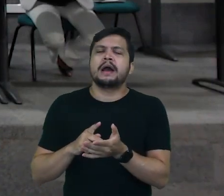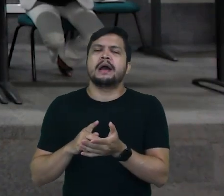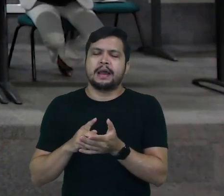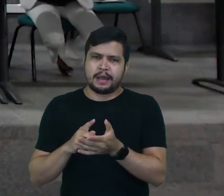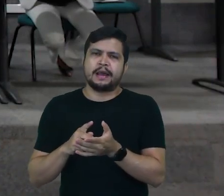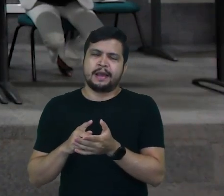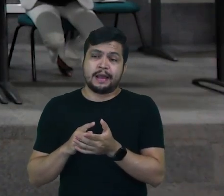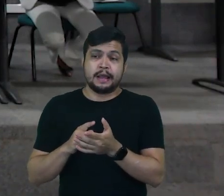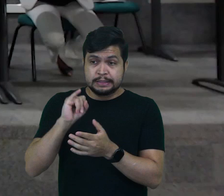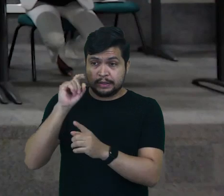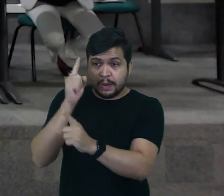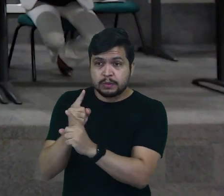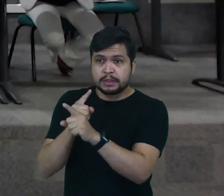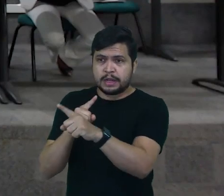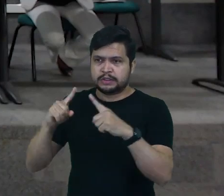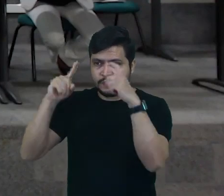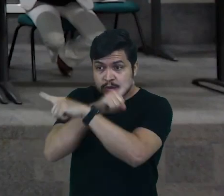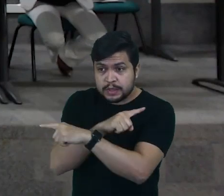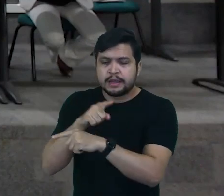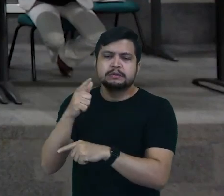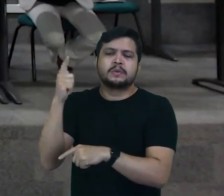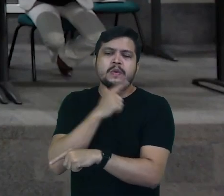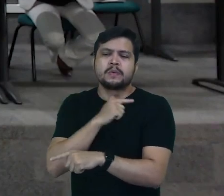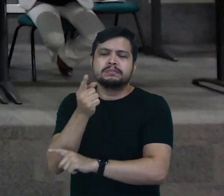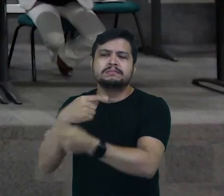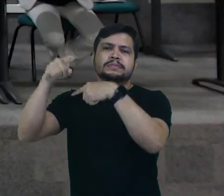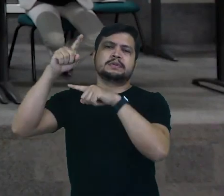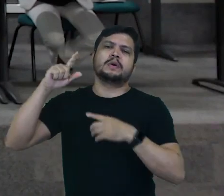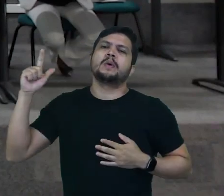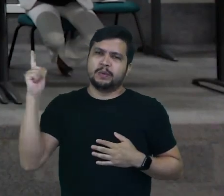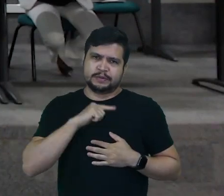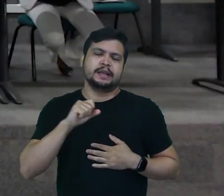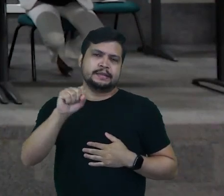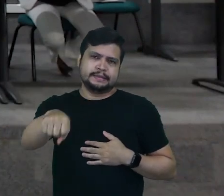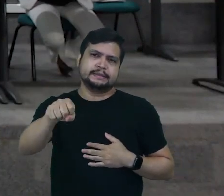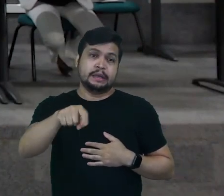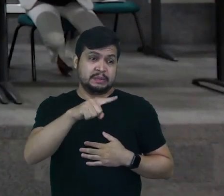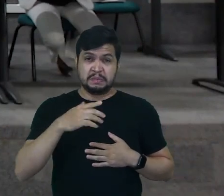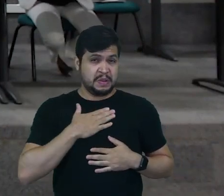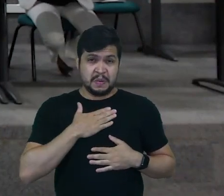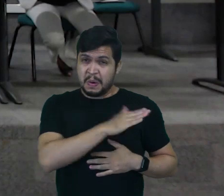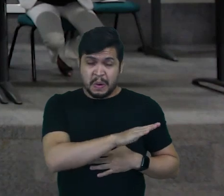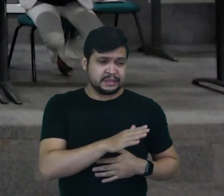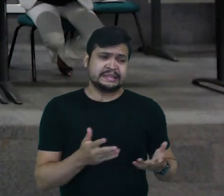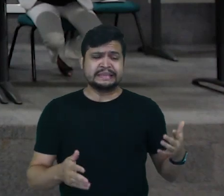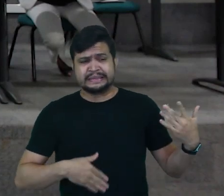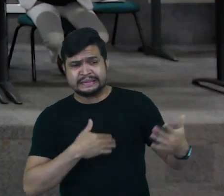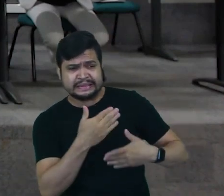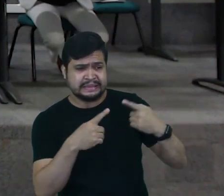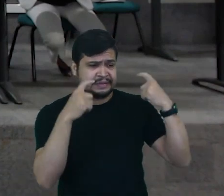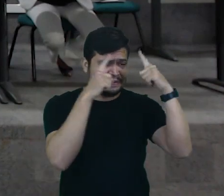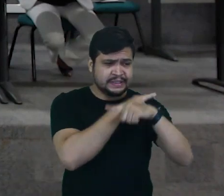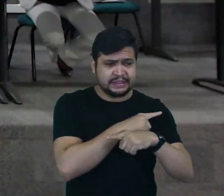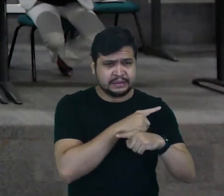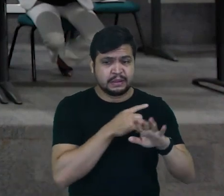gosta, aí você vai superar aquelas dificuldades. Agora, se você não gosta, você vai desistindo. E o